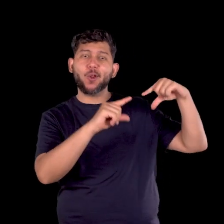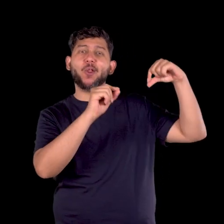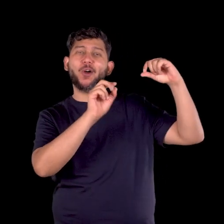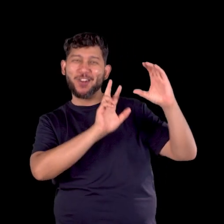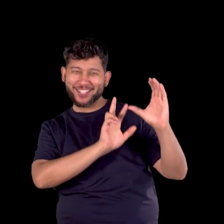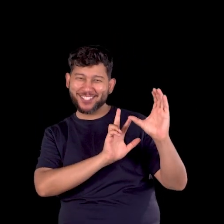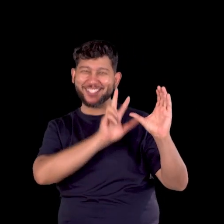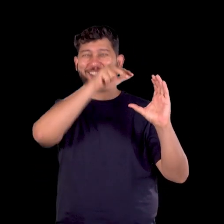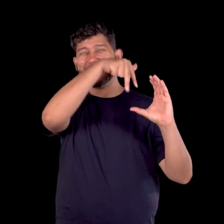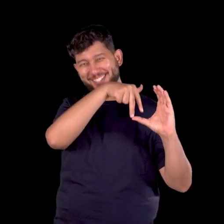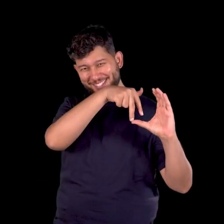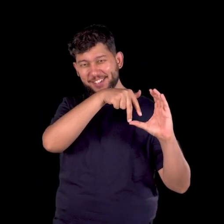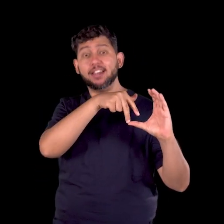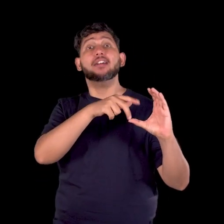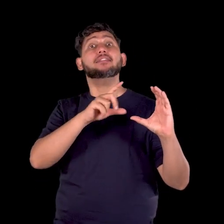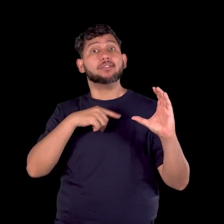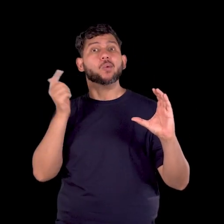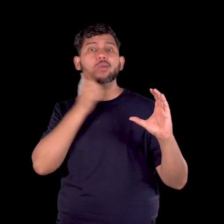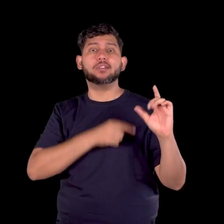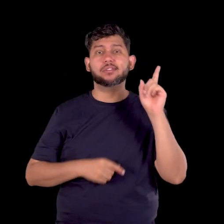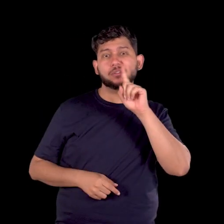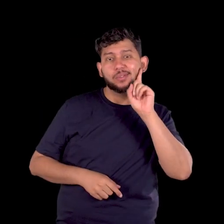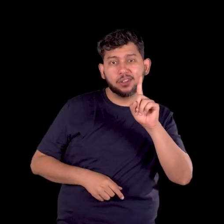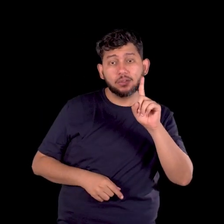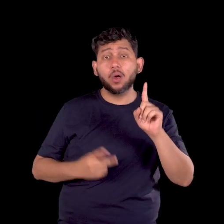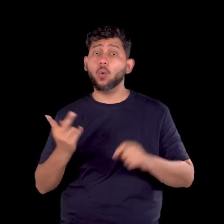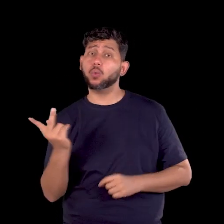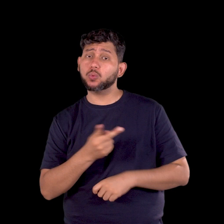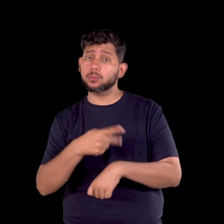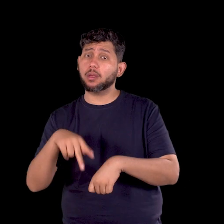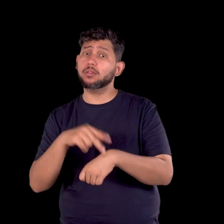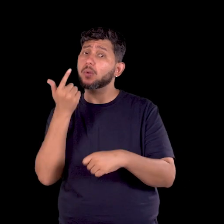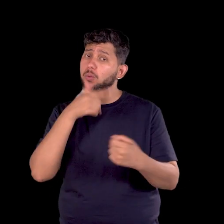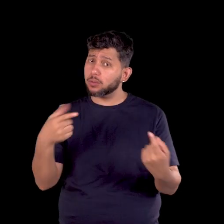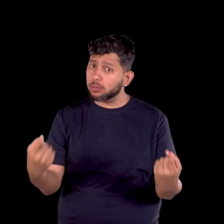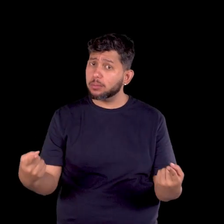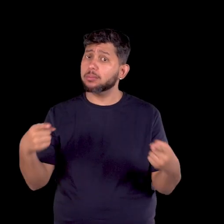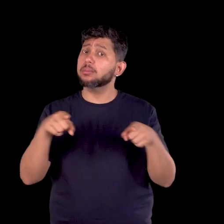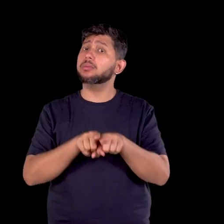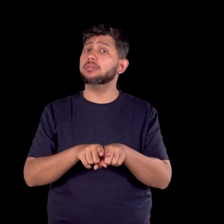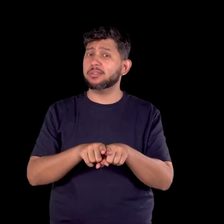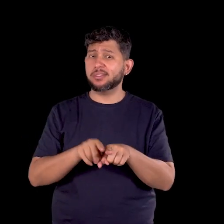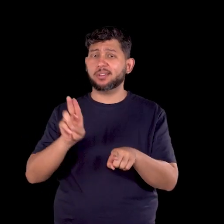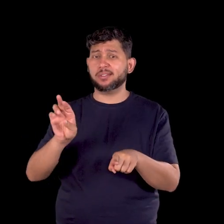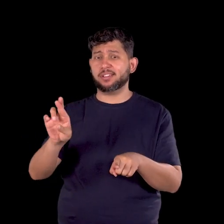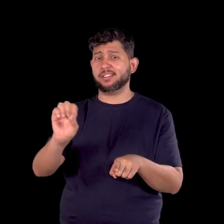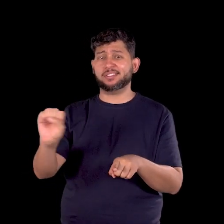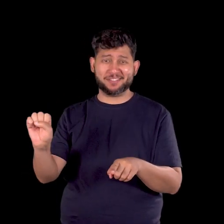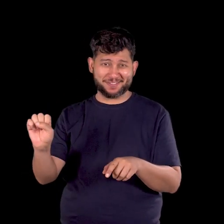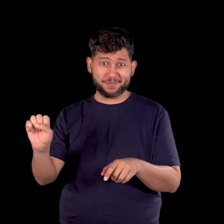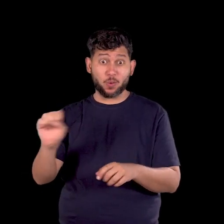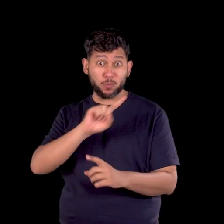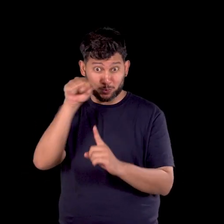Após bem-sucedidas viagens lunares, os Estados Unidos e a União Soviética pararam de competir e passaram a trabalhar